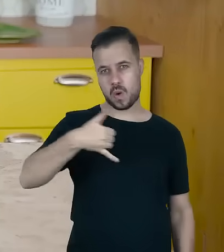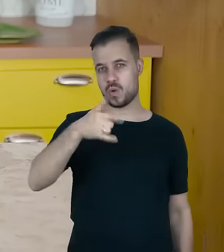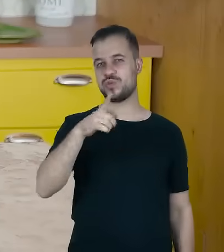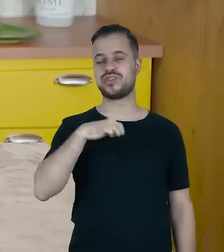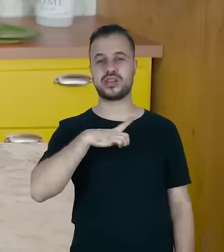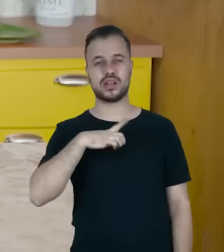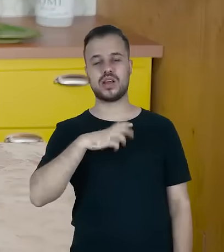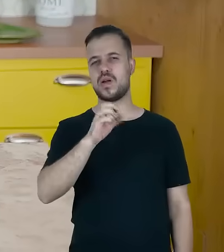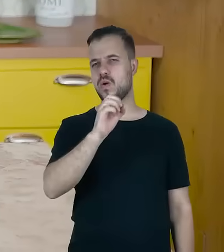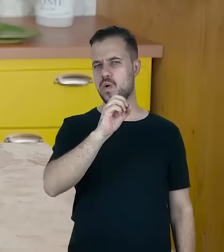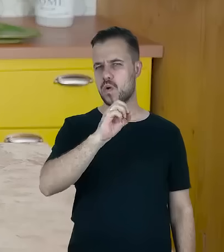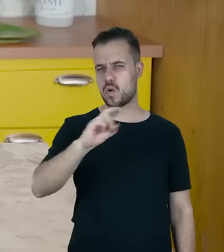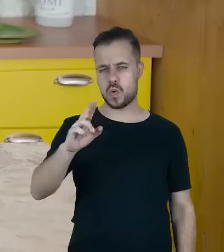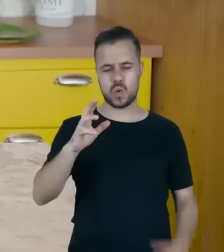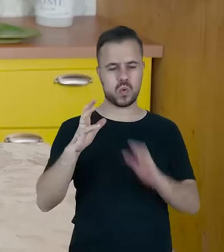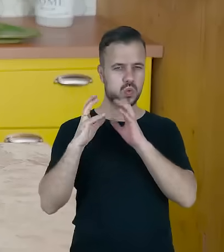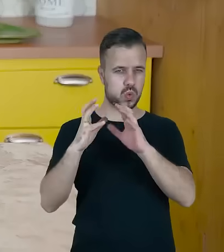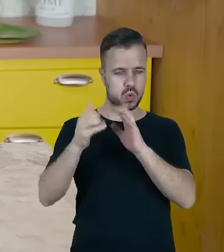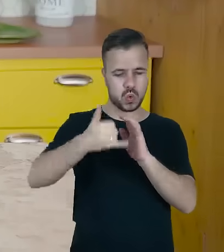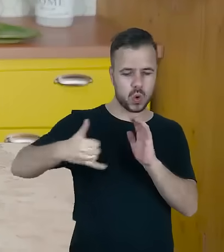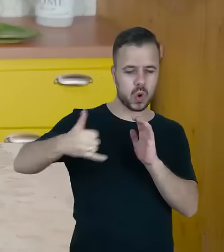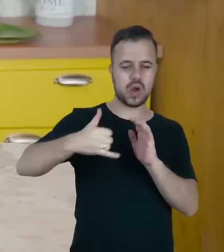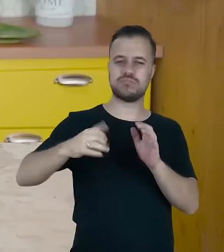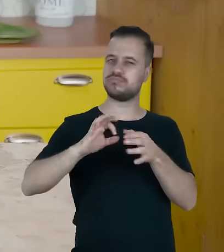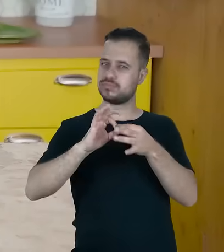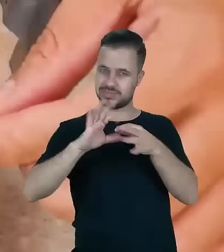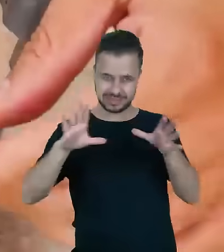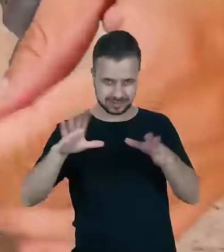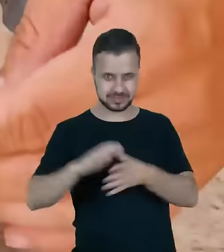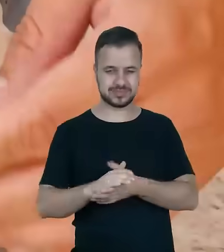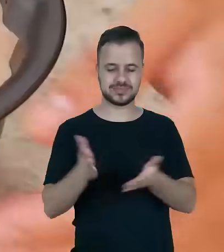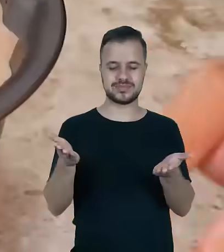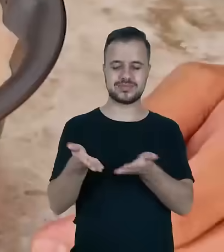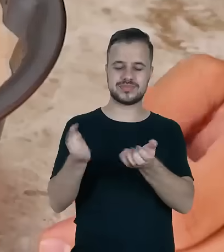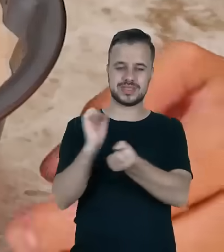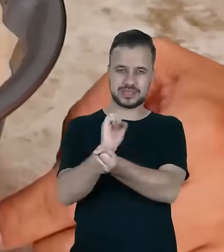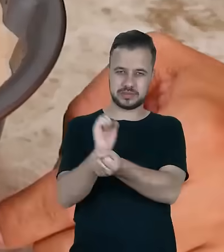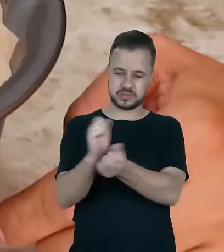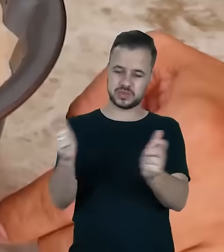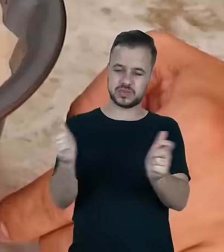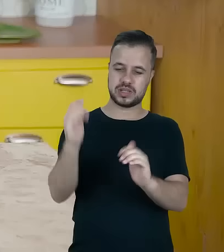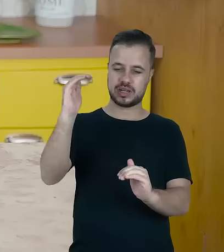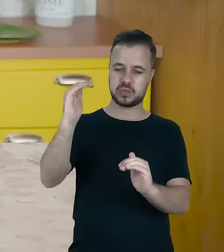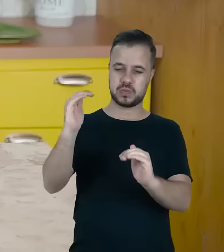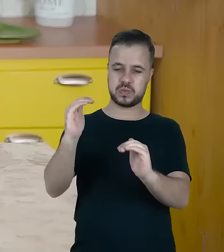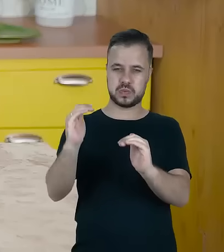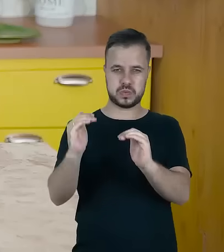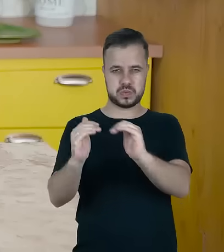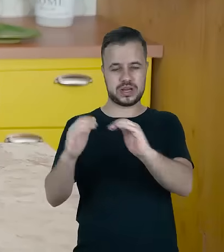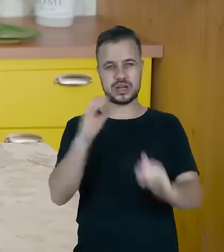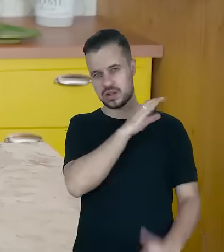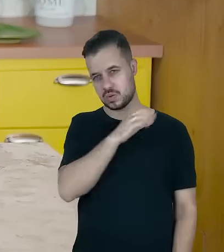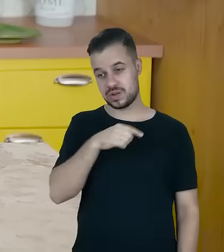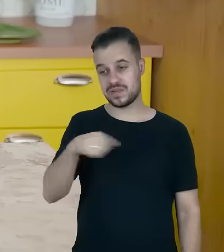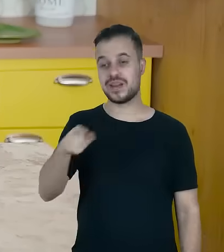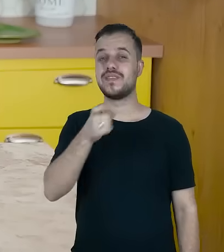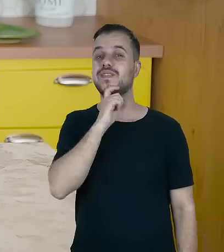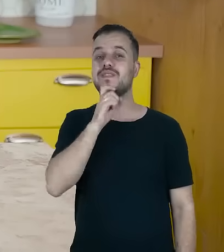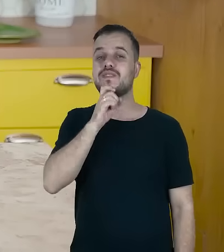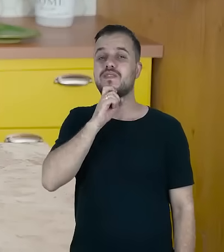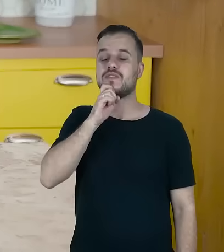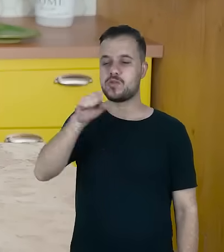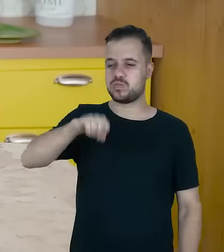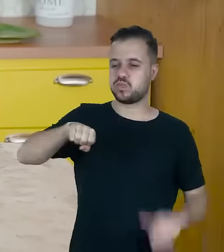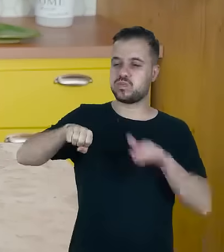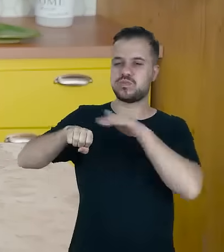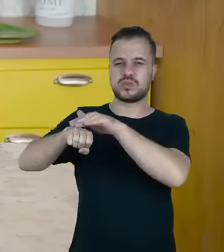aí na sua casa, ou então você pode botar um óleo de coco, fica a seu critério. Aqui agora eu vou esperar reduzir um pouco a temperatura e depois eu vou levar pro